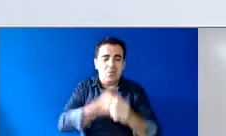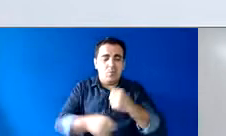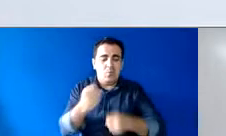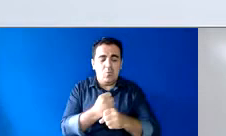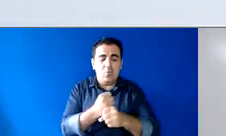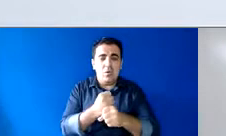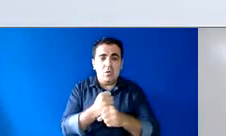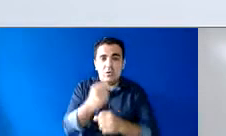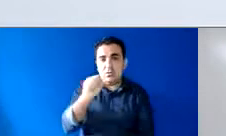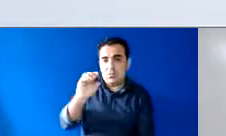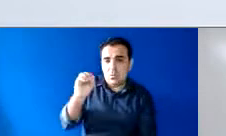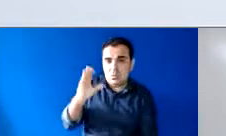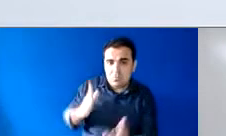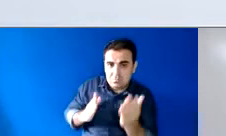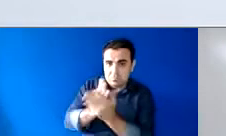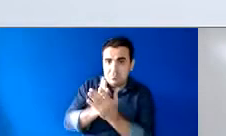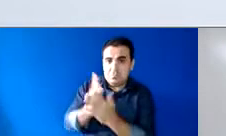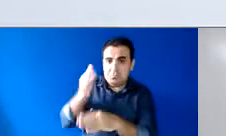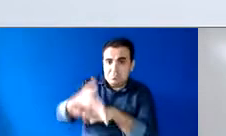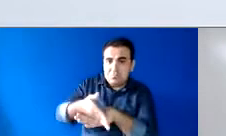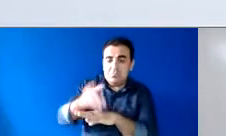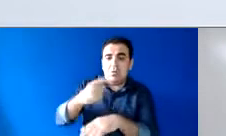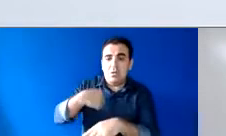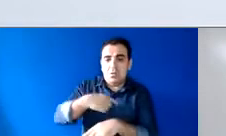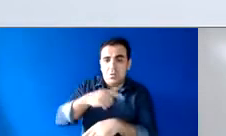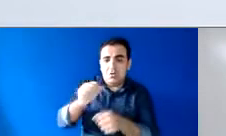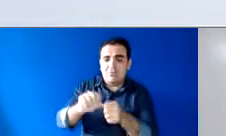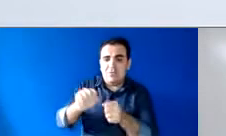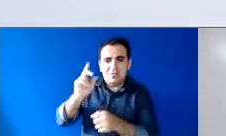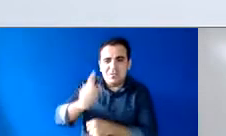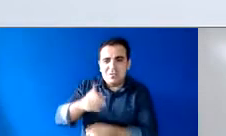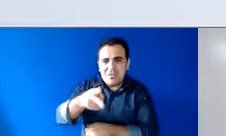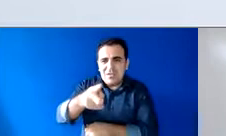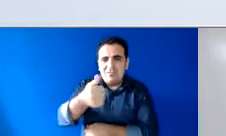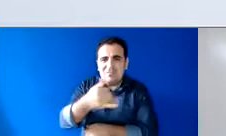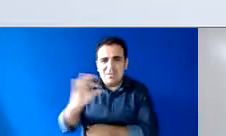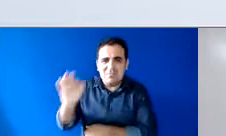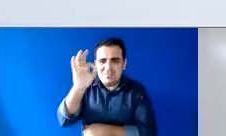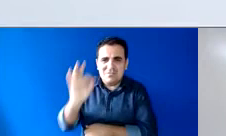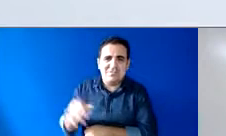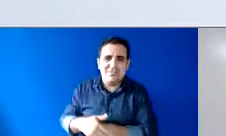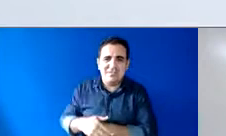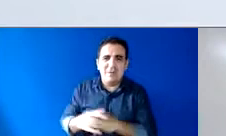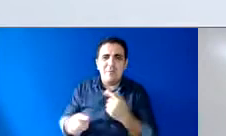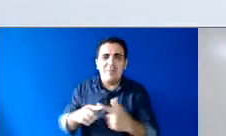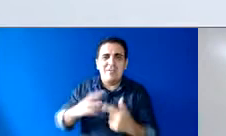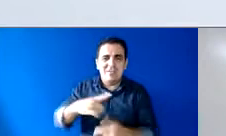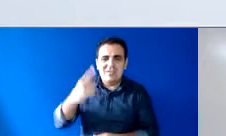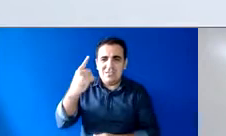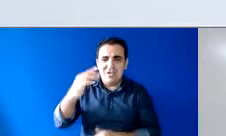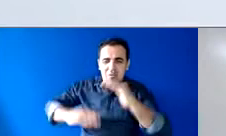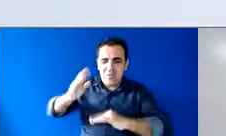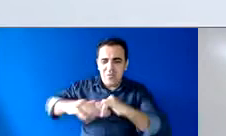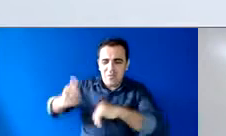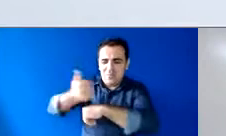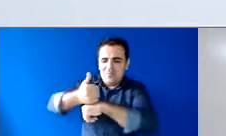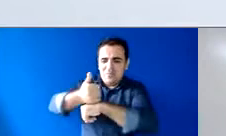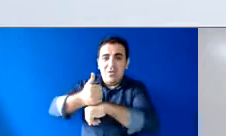muito forte. Lá, a gente fazia isso de 100% das gestantes. Porque tinha um profissional naquela unidade